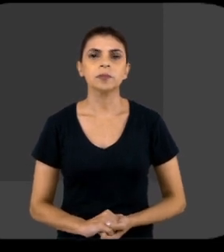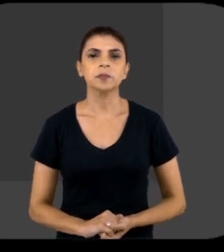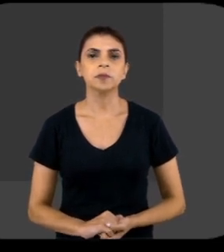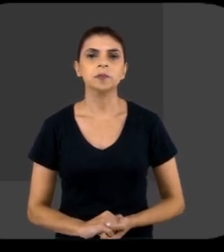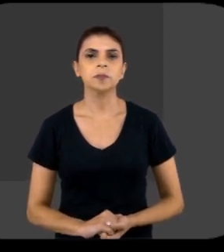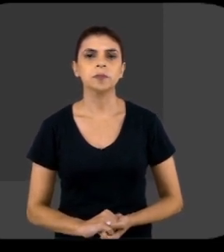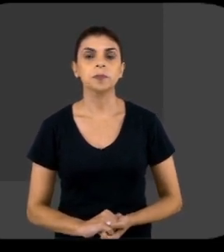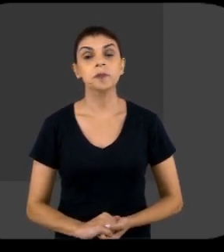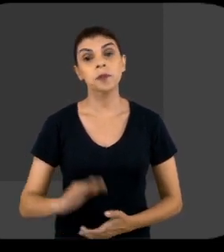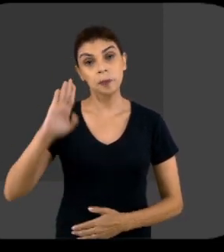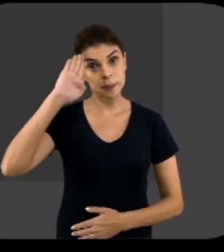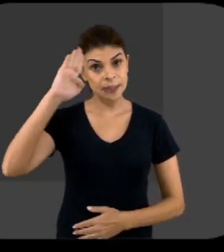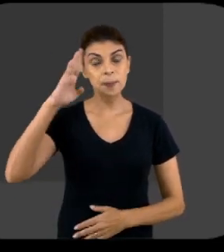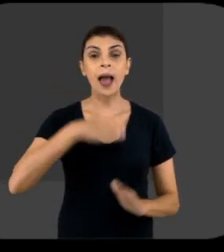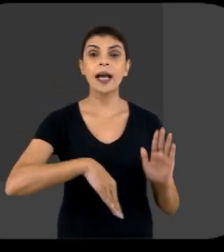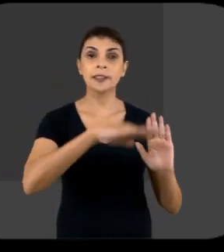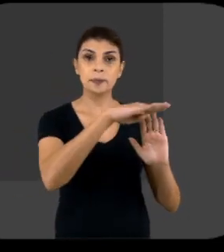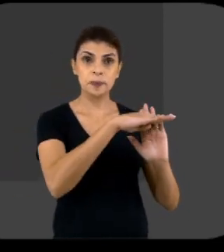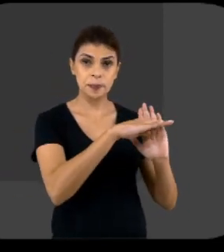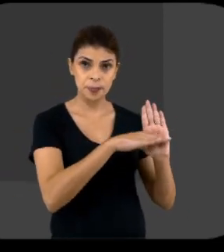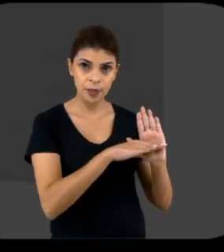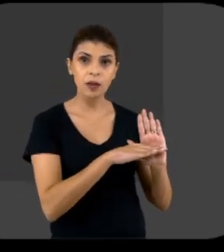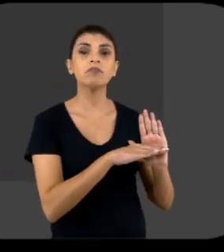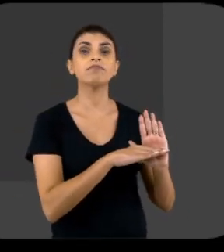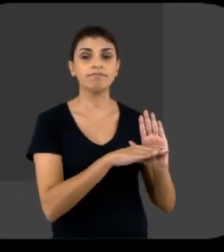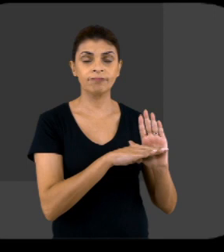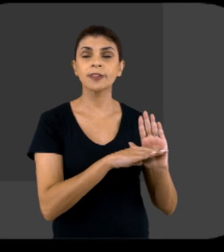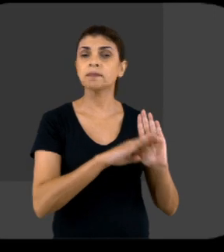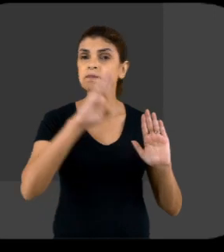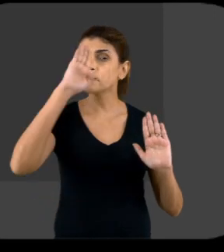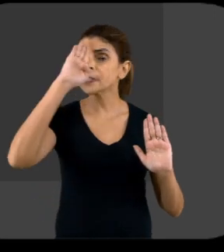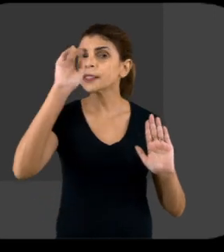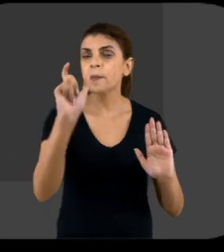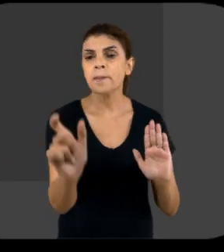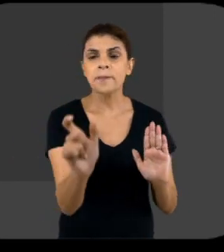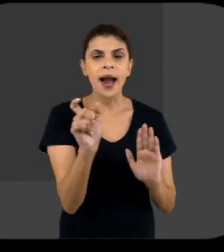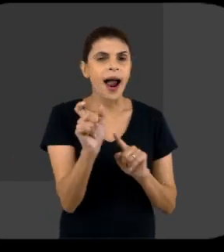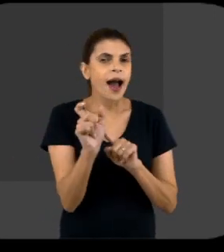E aí, a gente falando de elementos fundamentais, elementos chaves